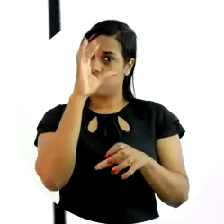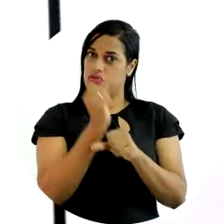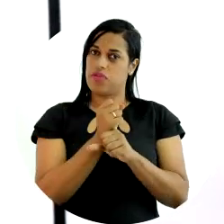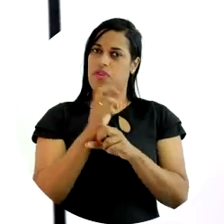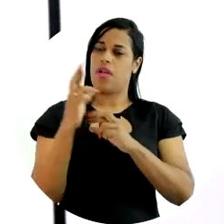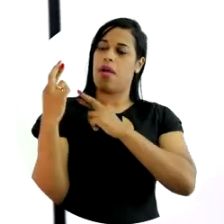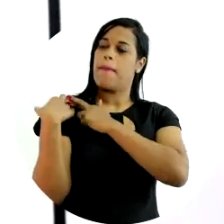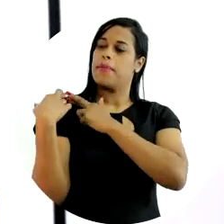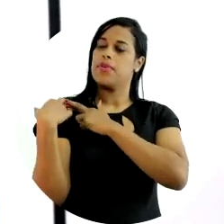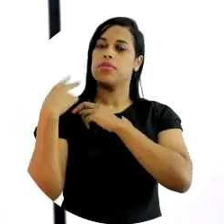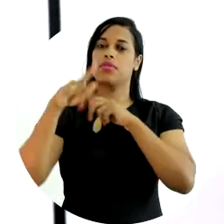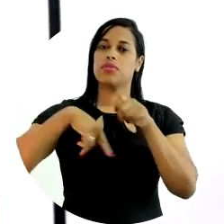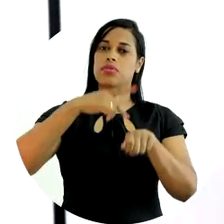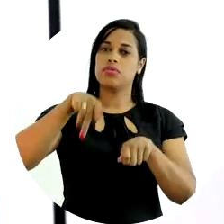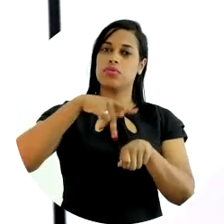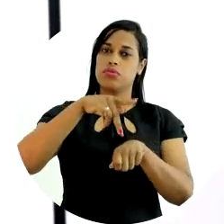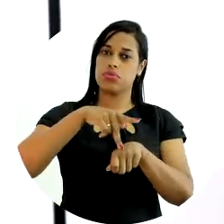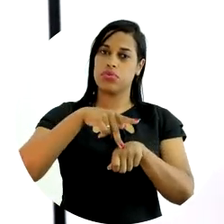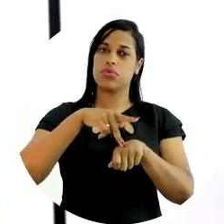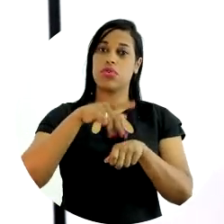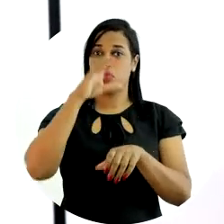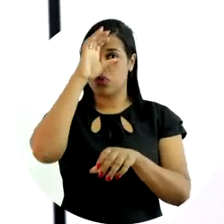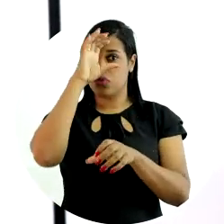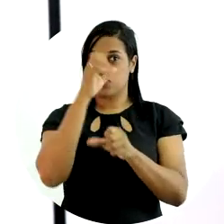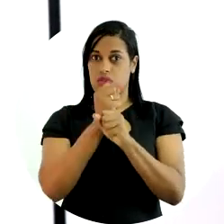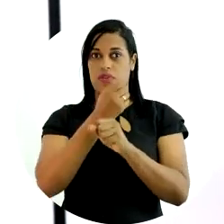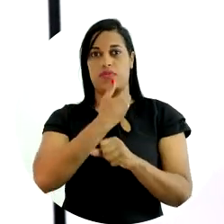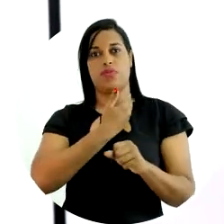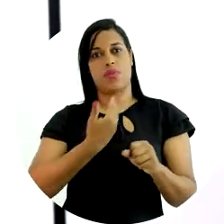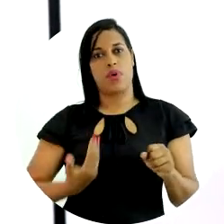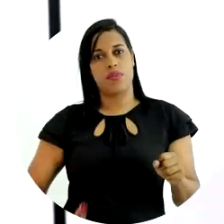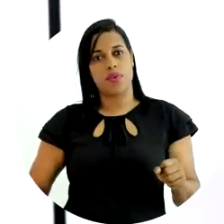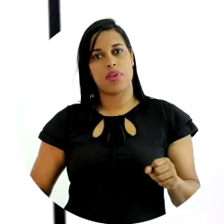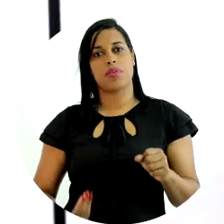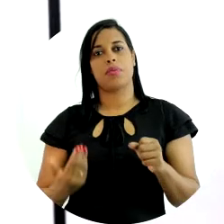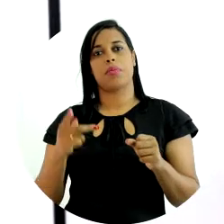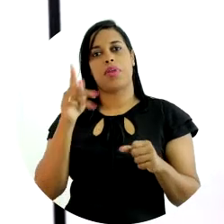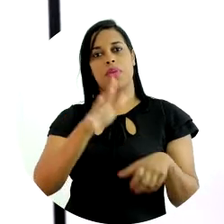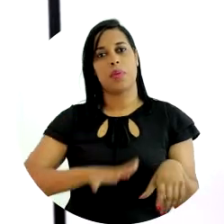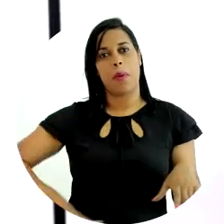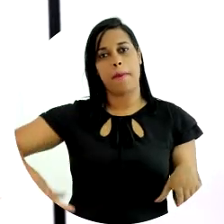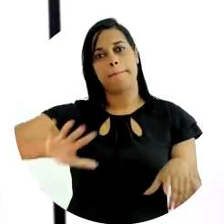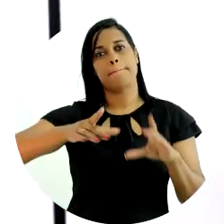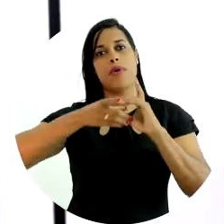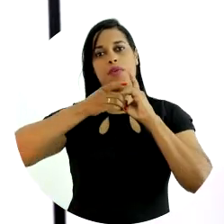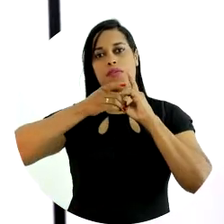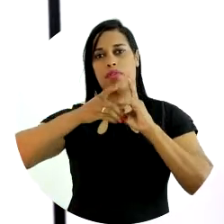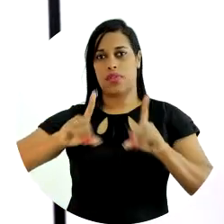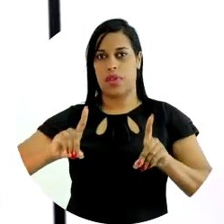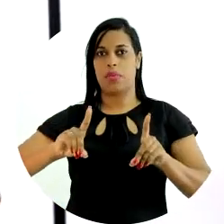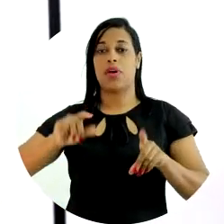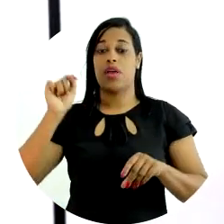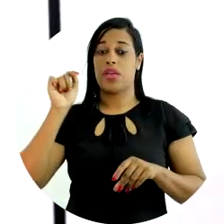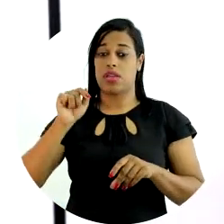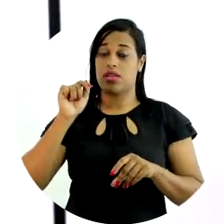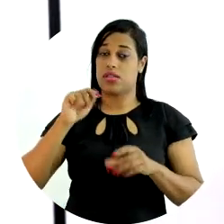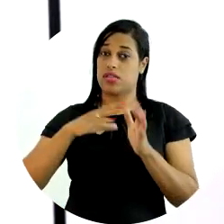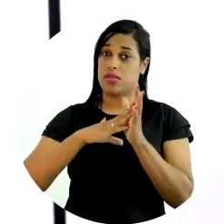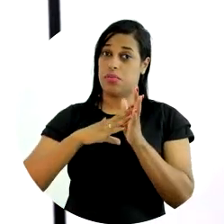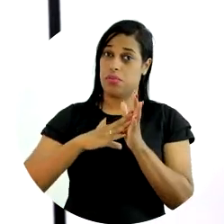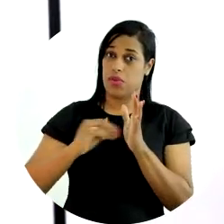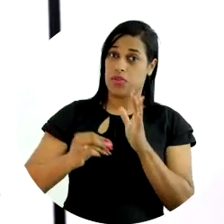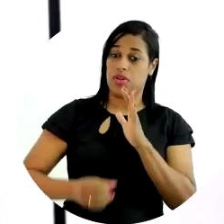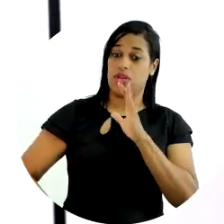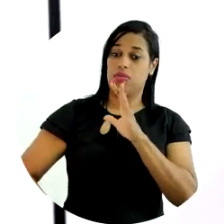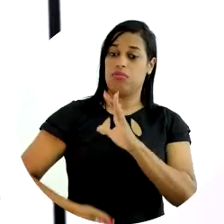de Estado, eles representam o país em determinadas situações. O chefe de governo já é um chefe eleito pelo povo de forma democrática. E esse modelo